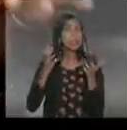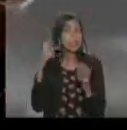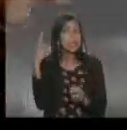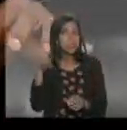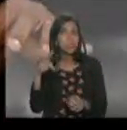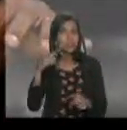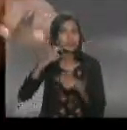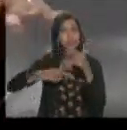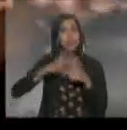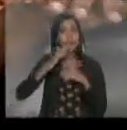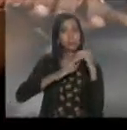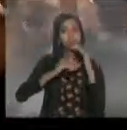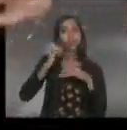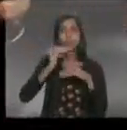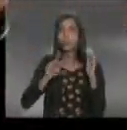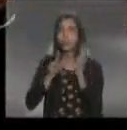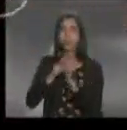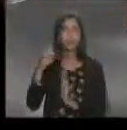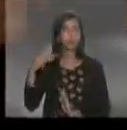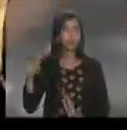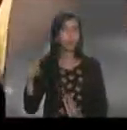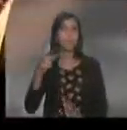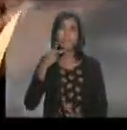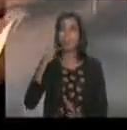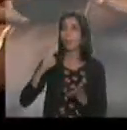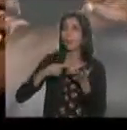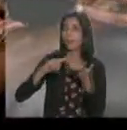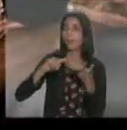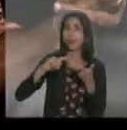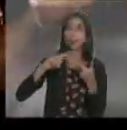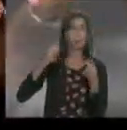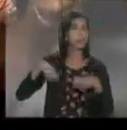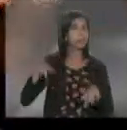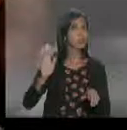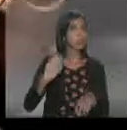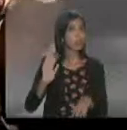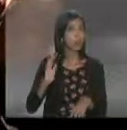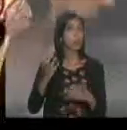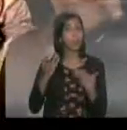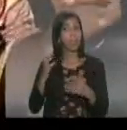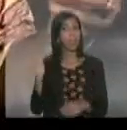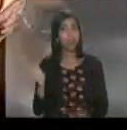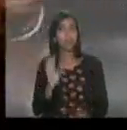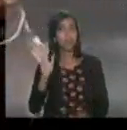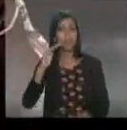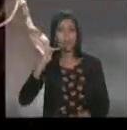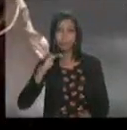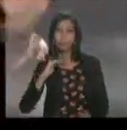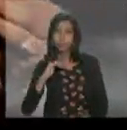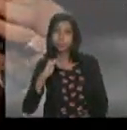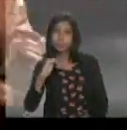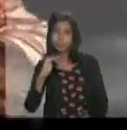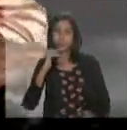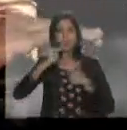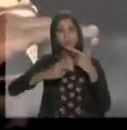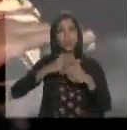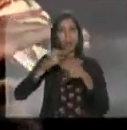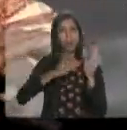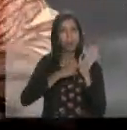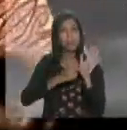de arte sua. Eu não vou dizer o que você tem que fazer. Eu quero uma favela plana, uma obra de arte sua,